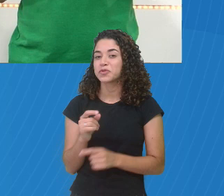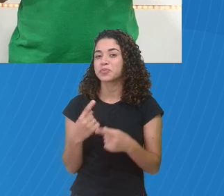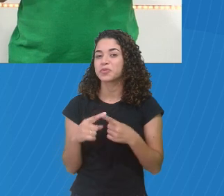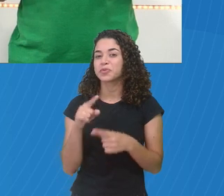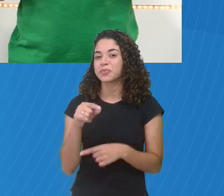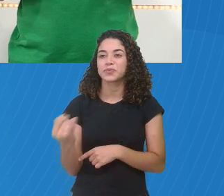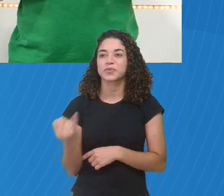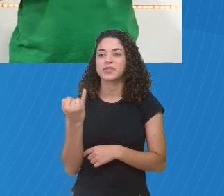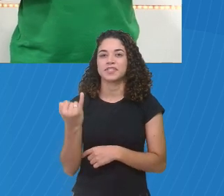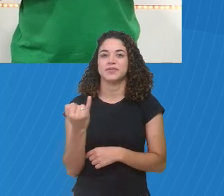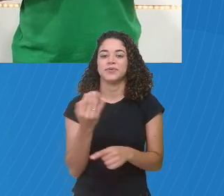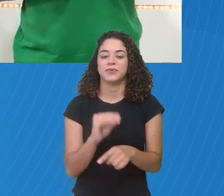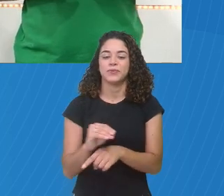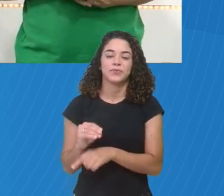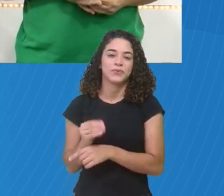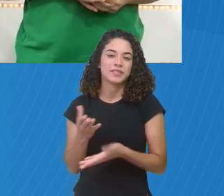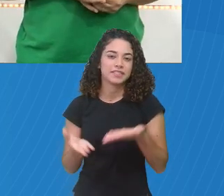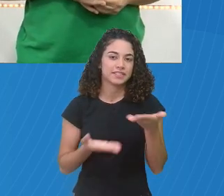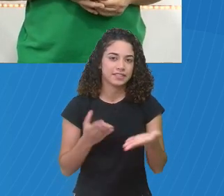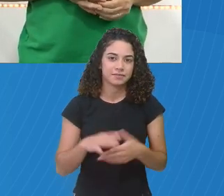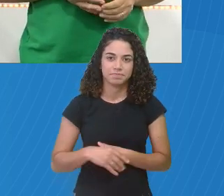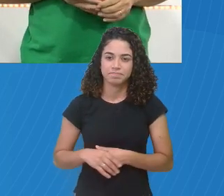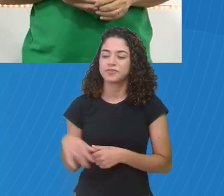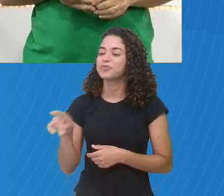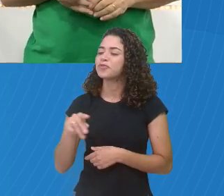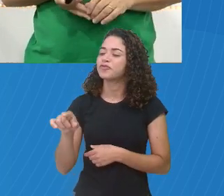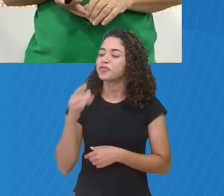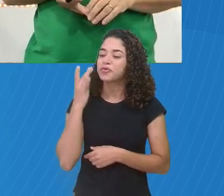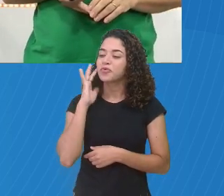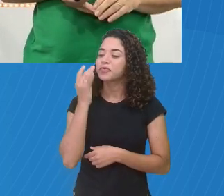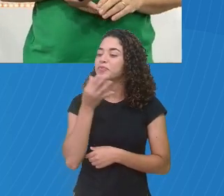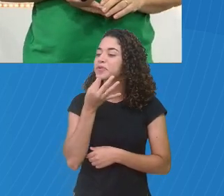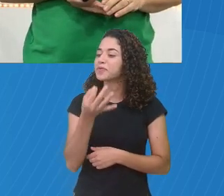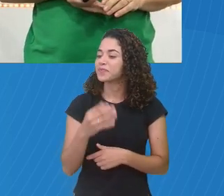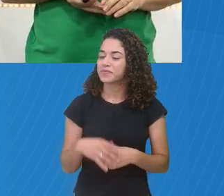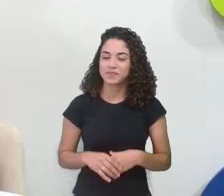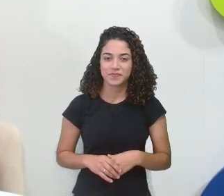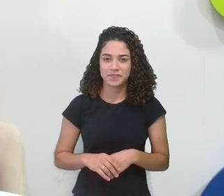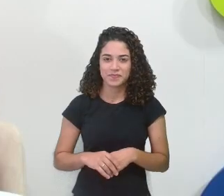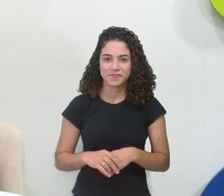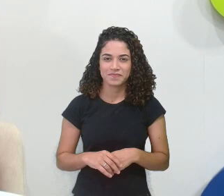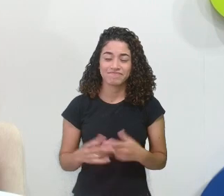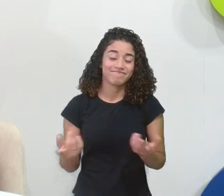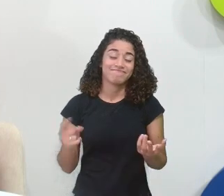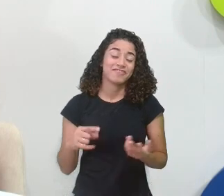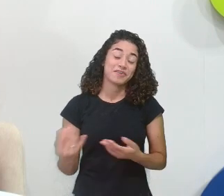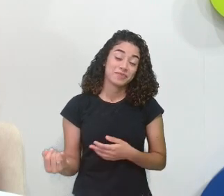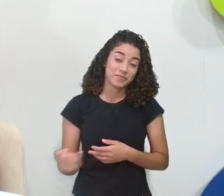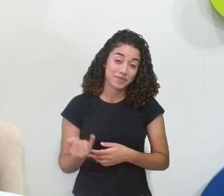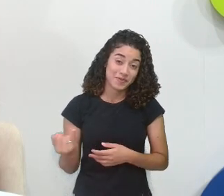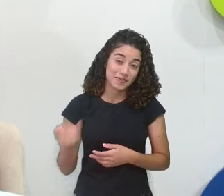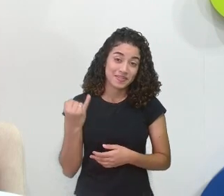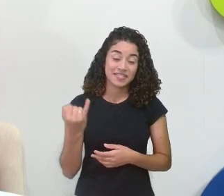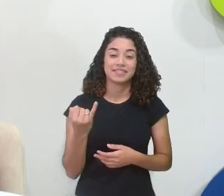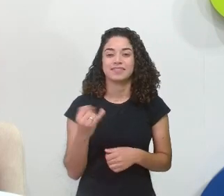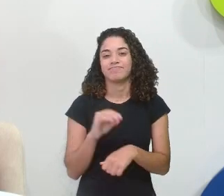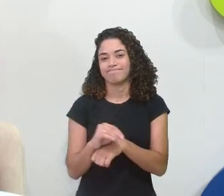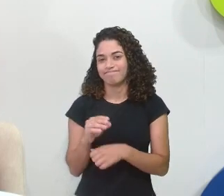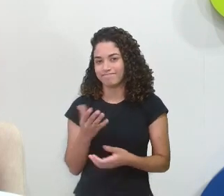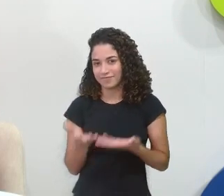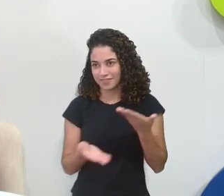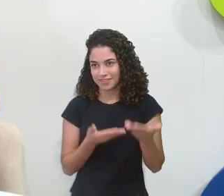preservar essa vegetação? Professora Keise, diz aí tua opinião. É muito importante preservar, não é,